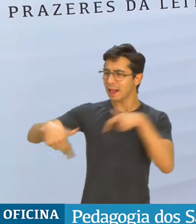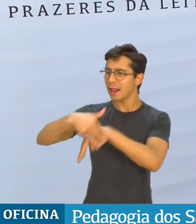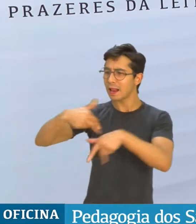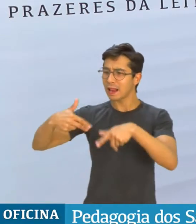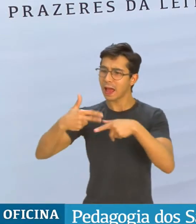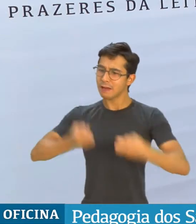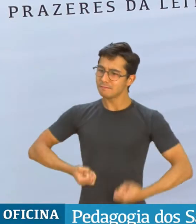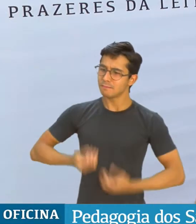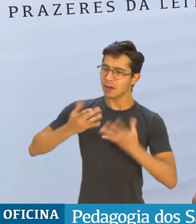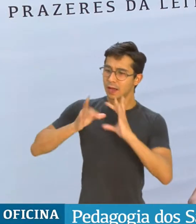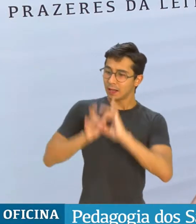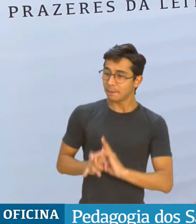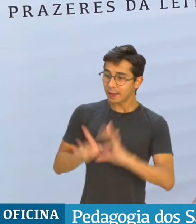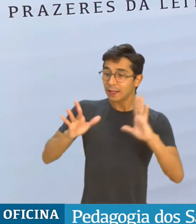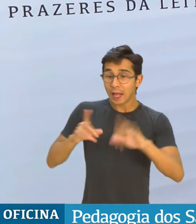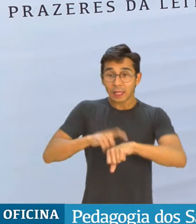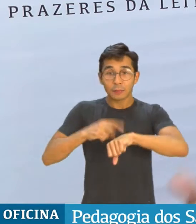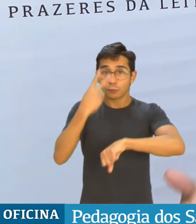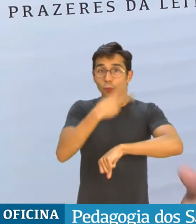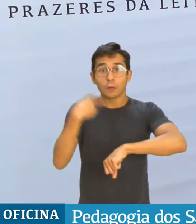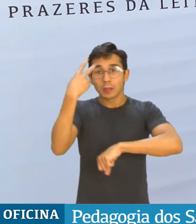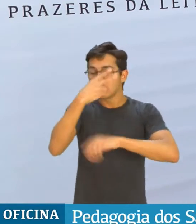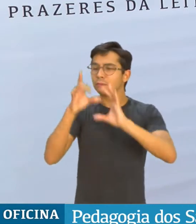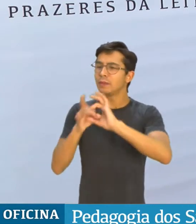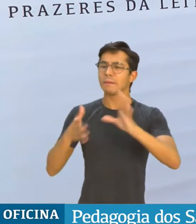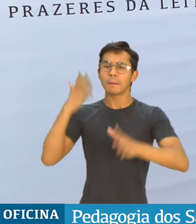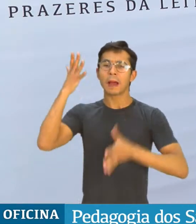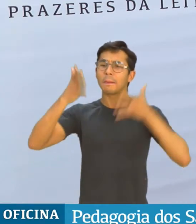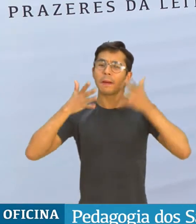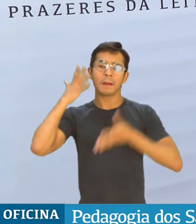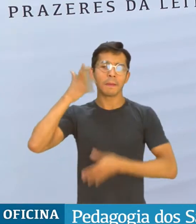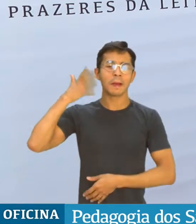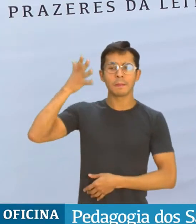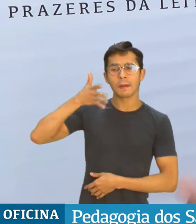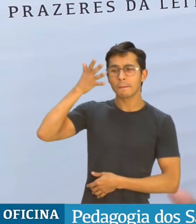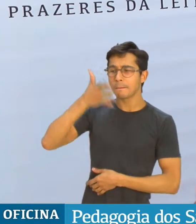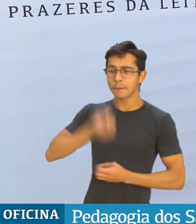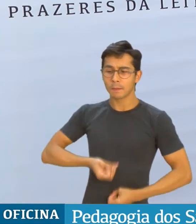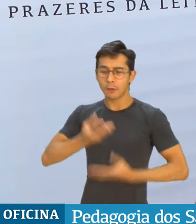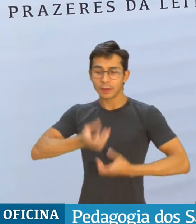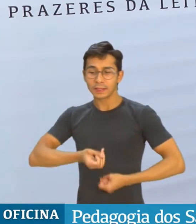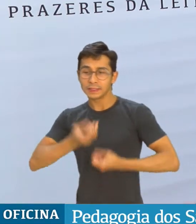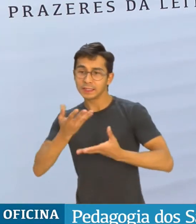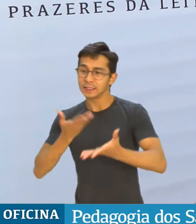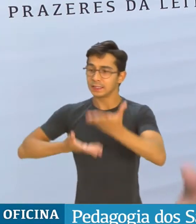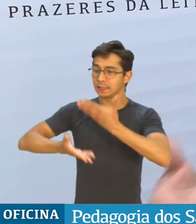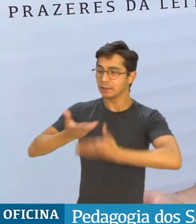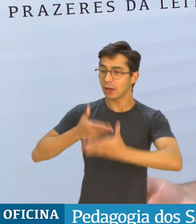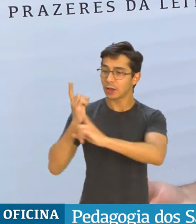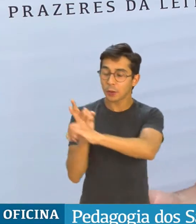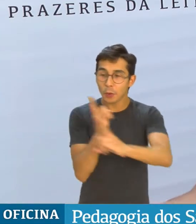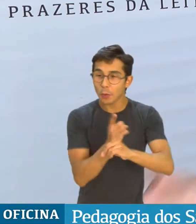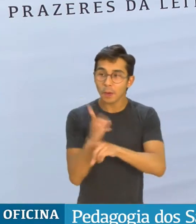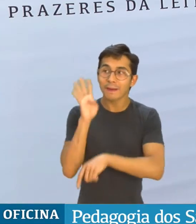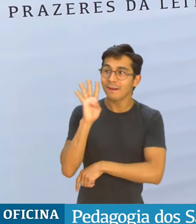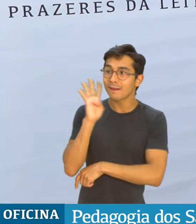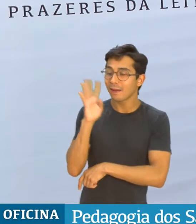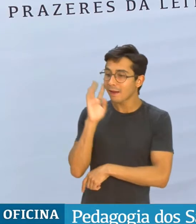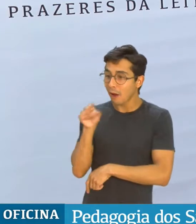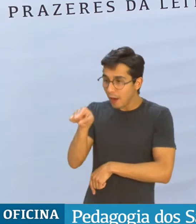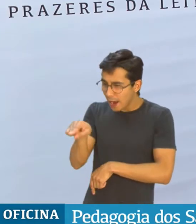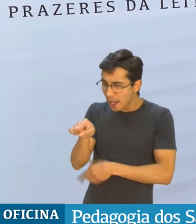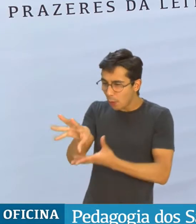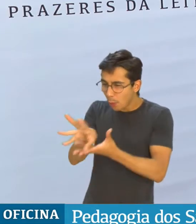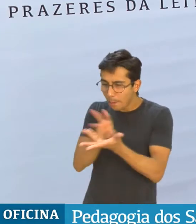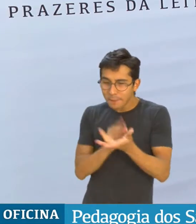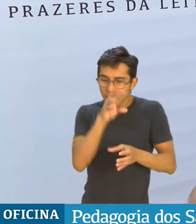liberdade para durante 2 horas falar e ouvir poesia, ter essa troca, esse grande encontro, isso seria possível replicar